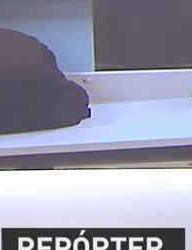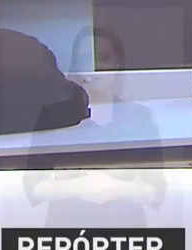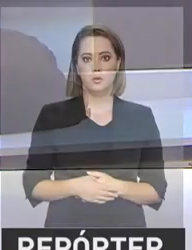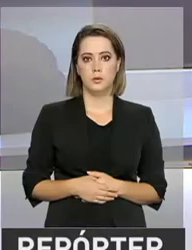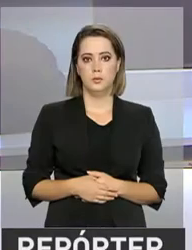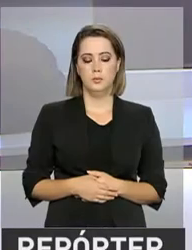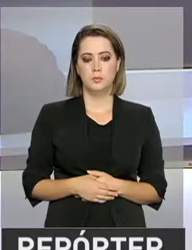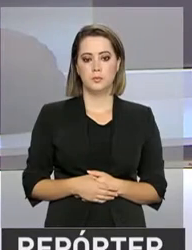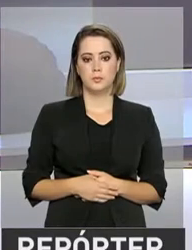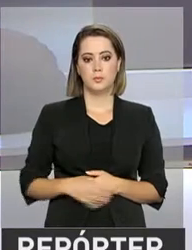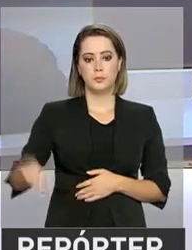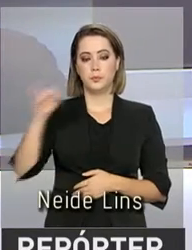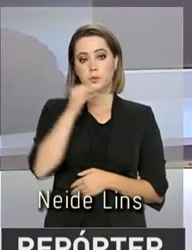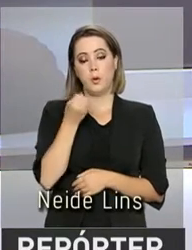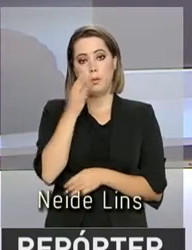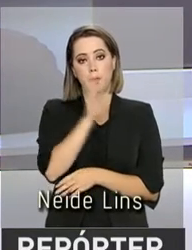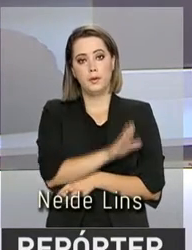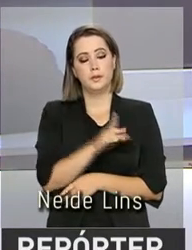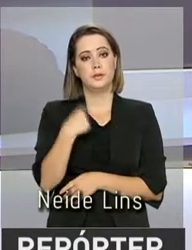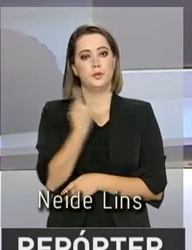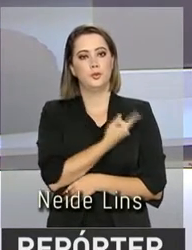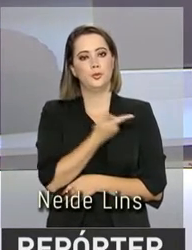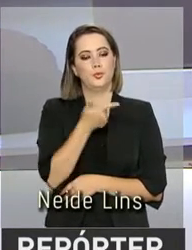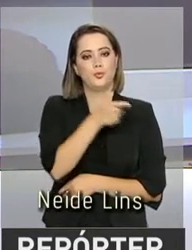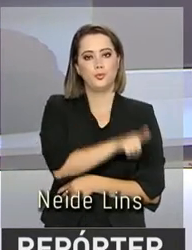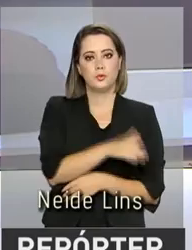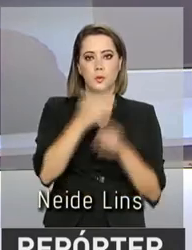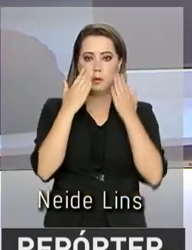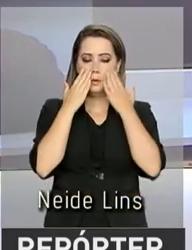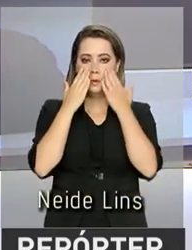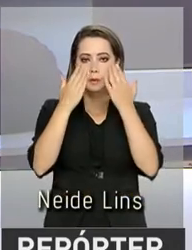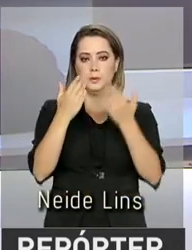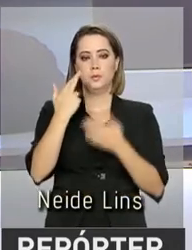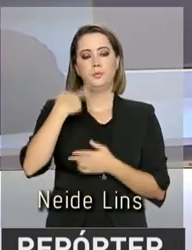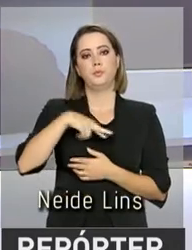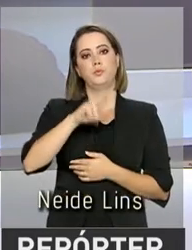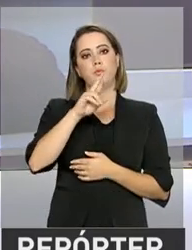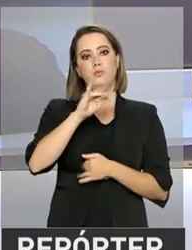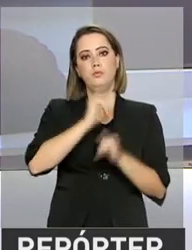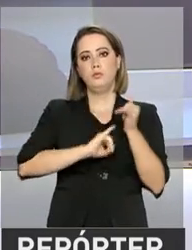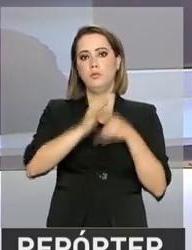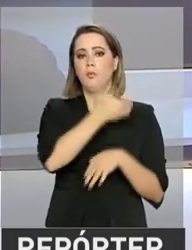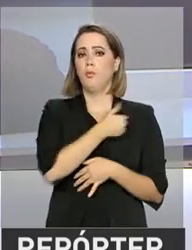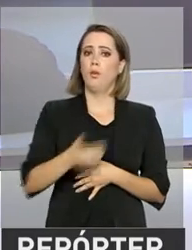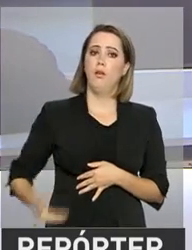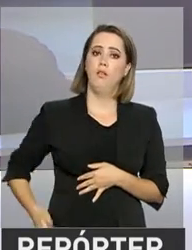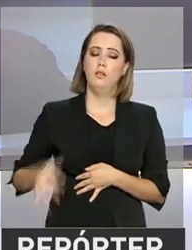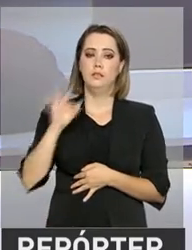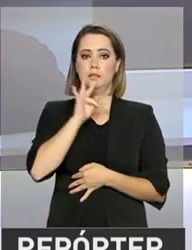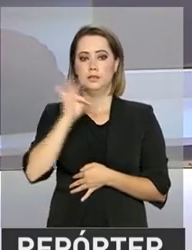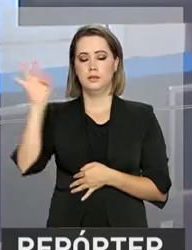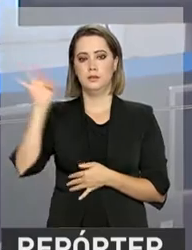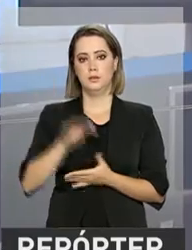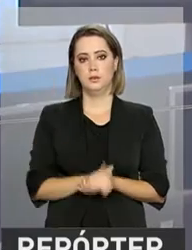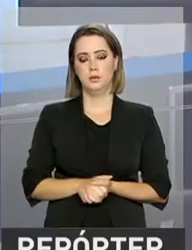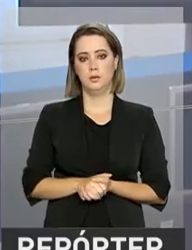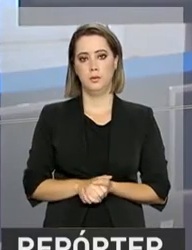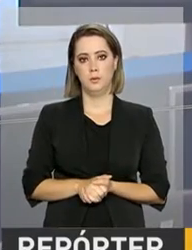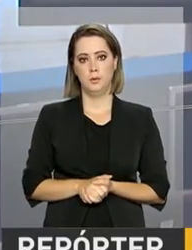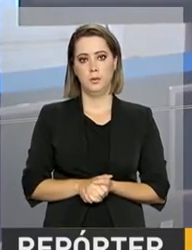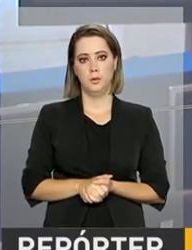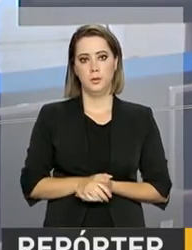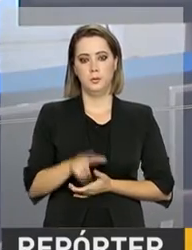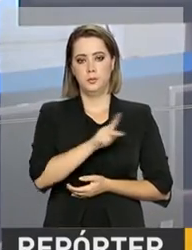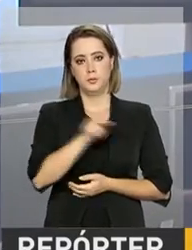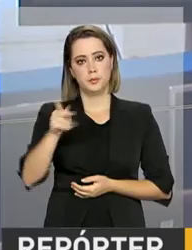olá boa tarde começa agora mais uma edição do repórter nbr e as notícias do governo federal o